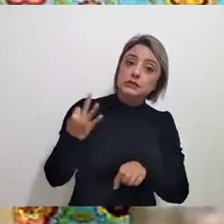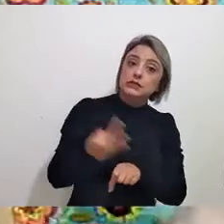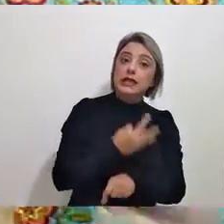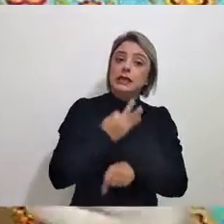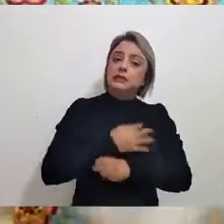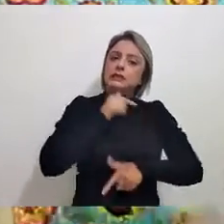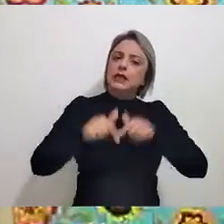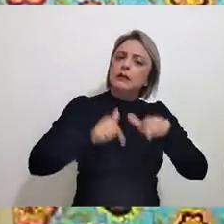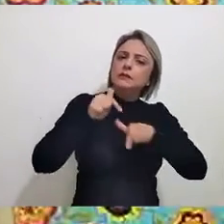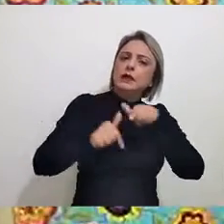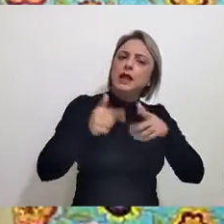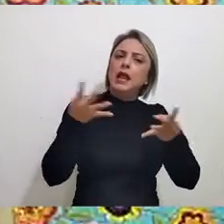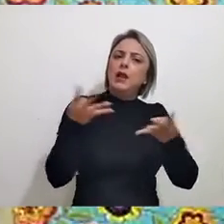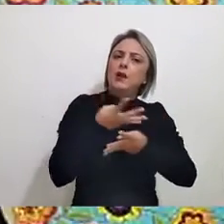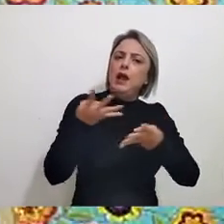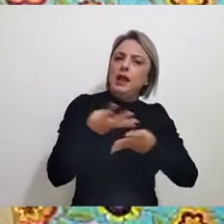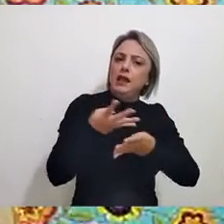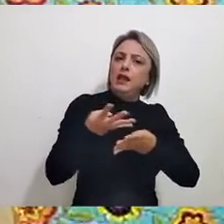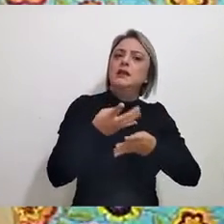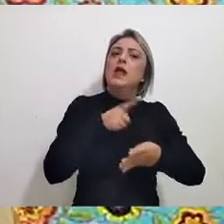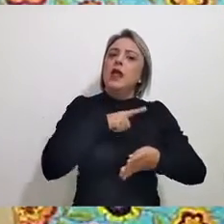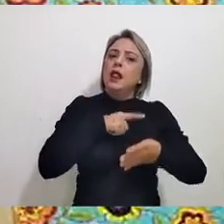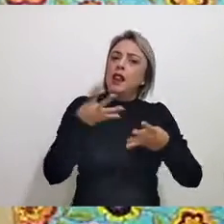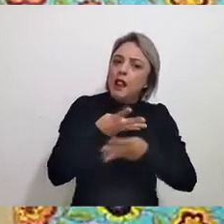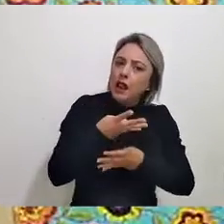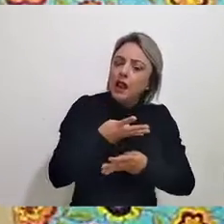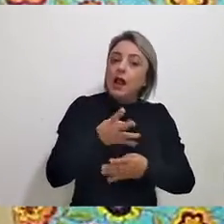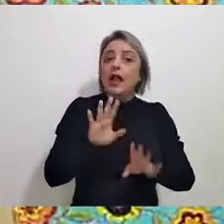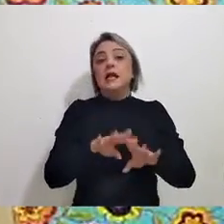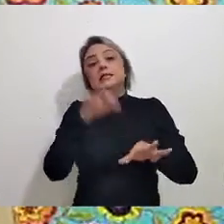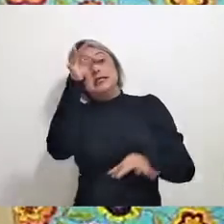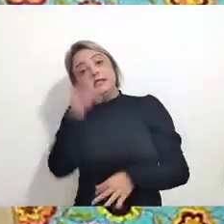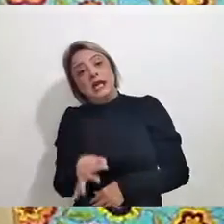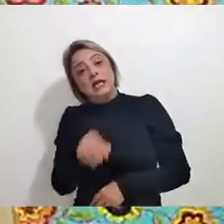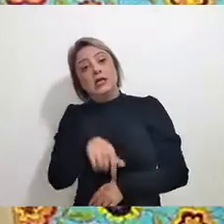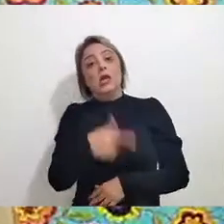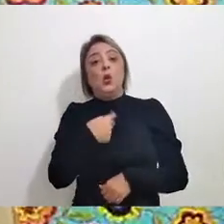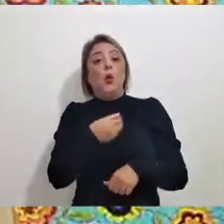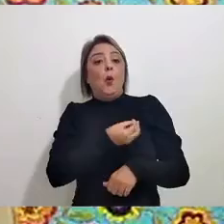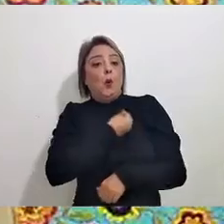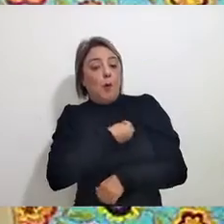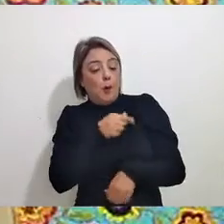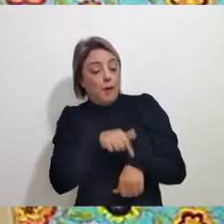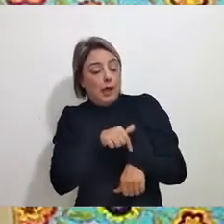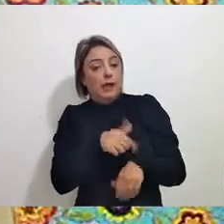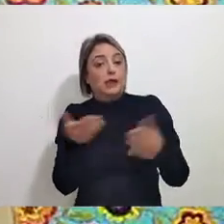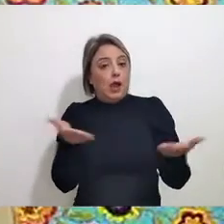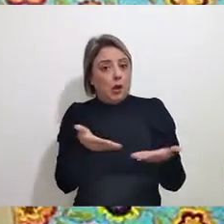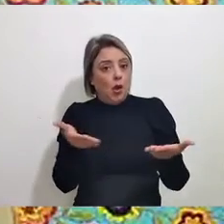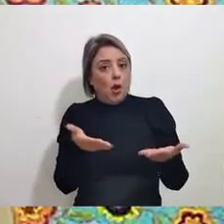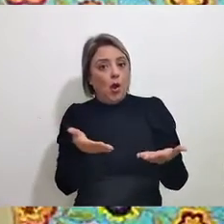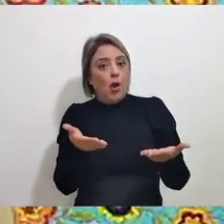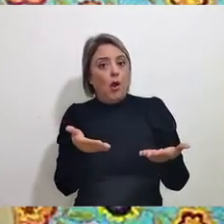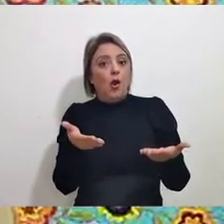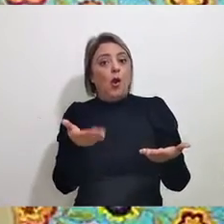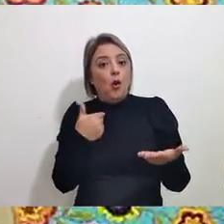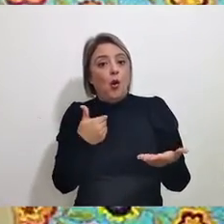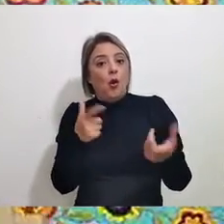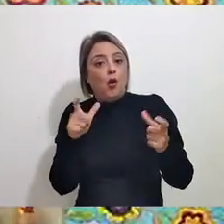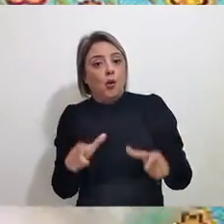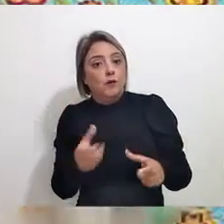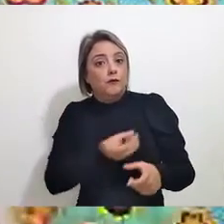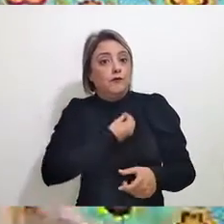com a rede. A rede, ela existe para isso. É claro que no momento que a gente está vivendo, né, onde a gente vive, né,